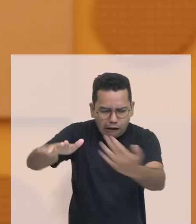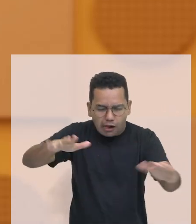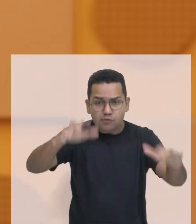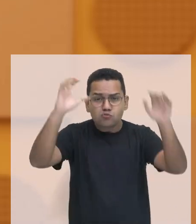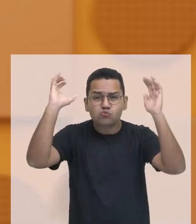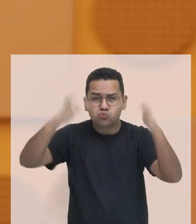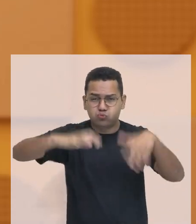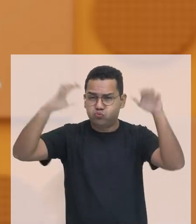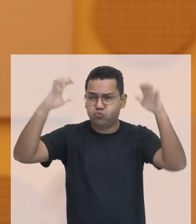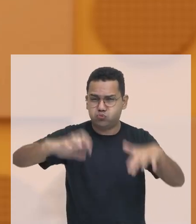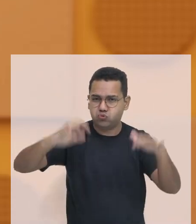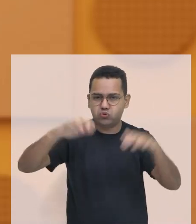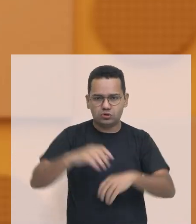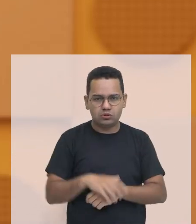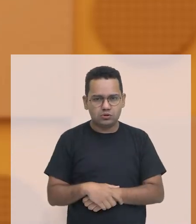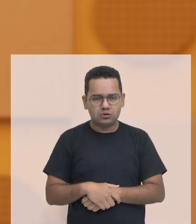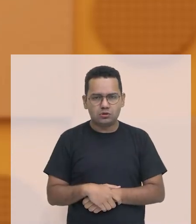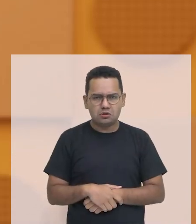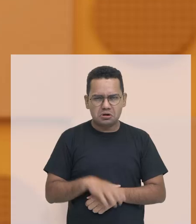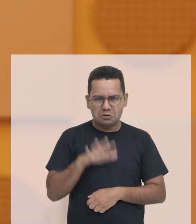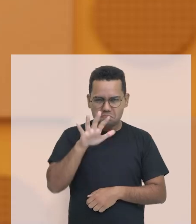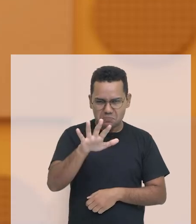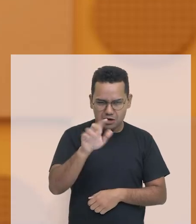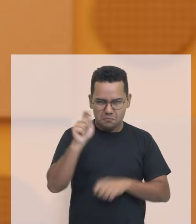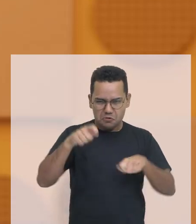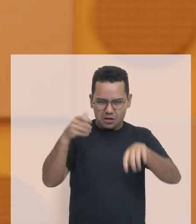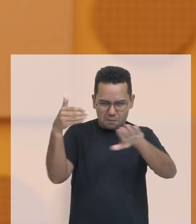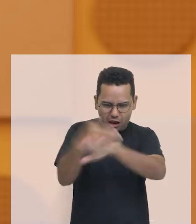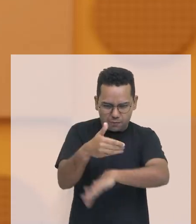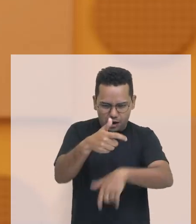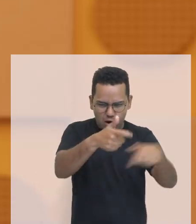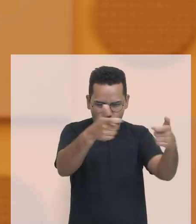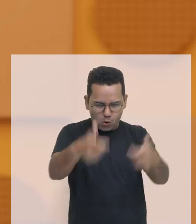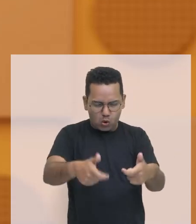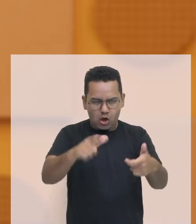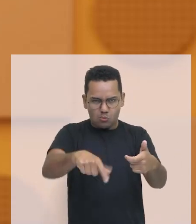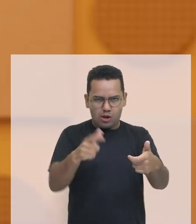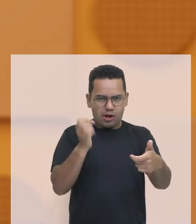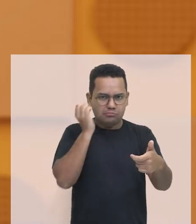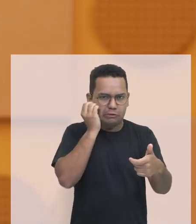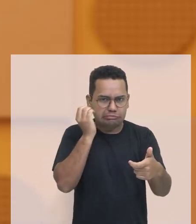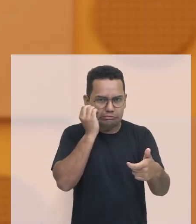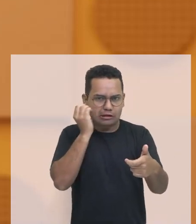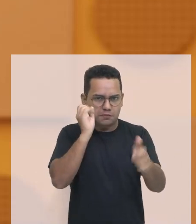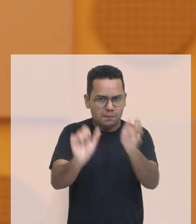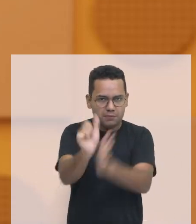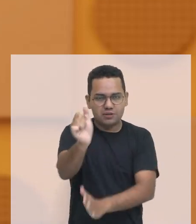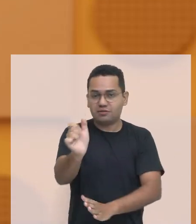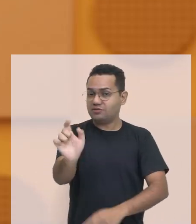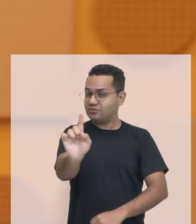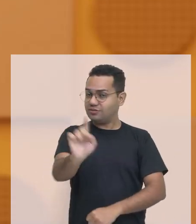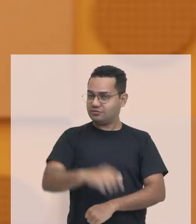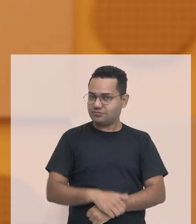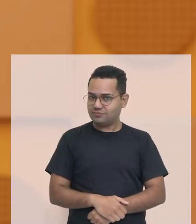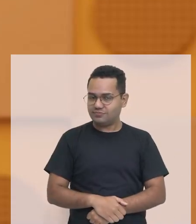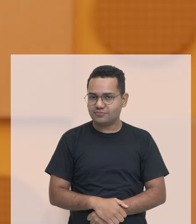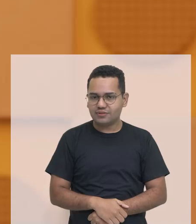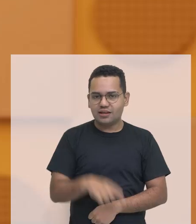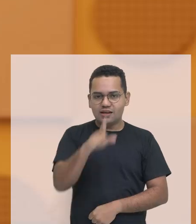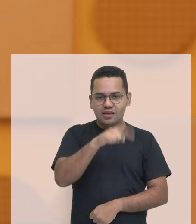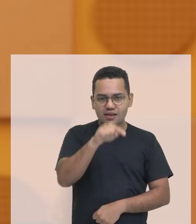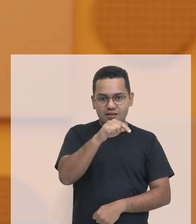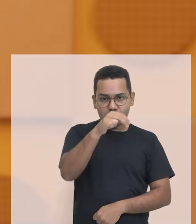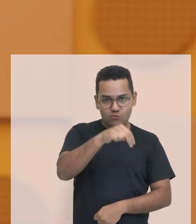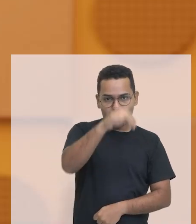ele não era para iniciantes. Então, a população local, os vietnamitas, eles reconheciam o local. Já